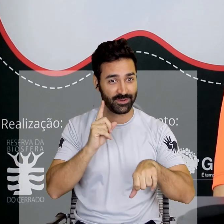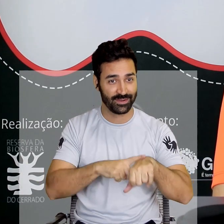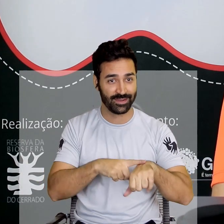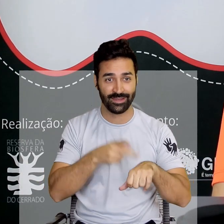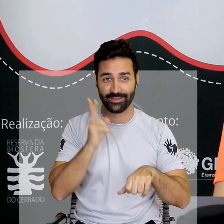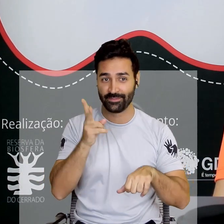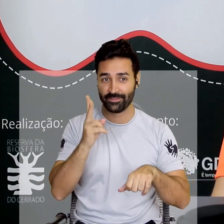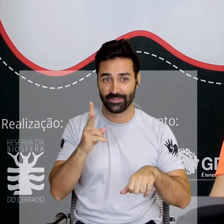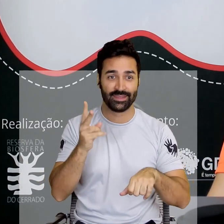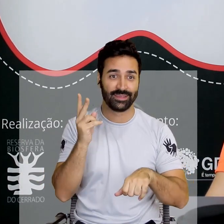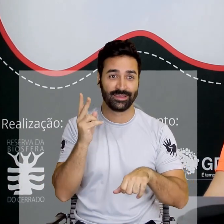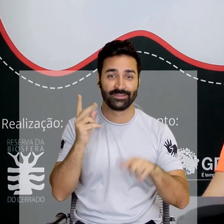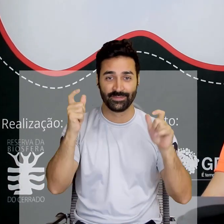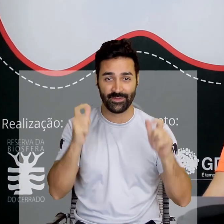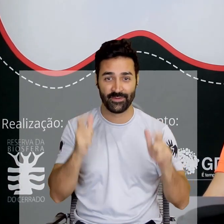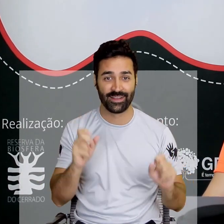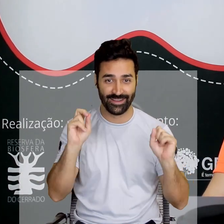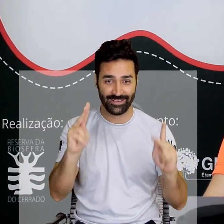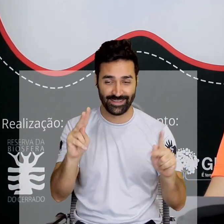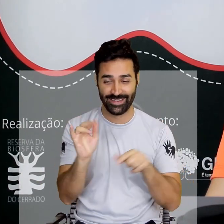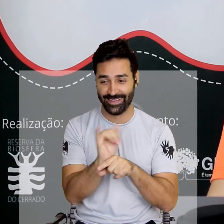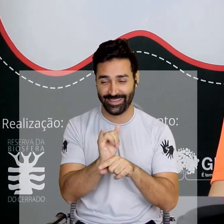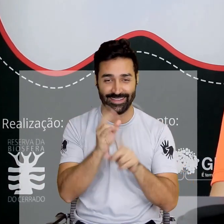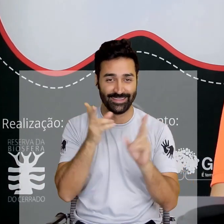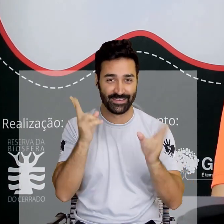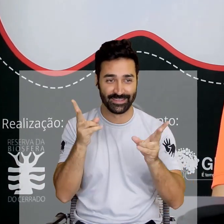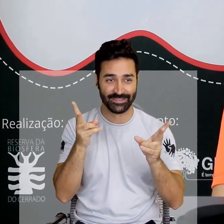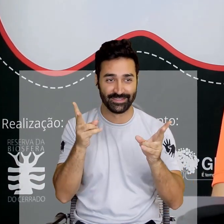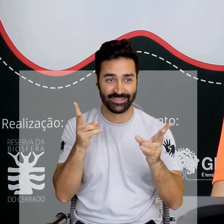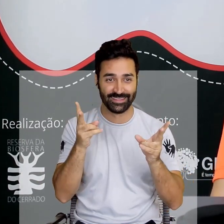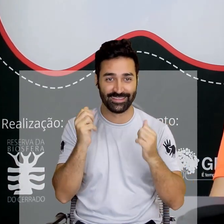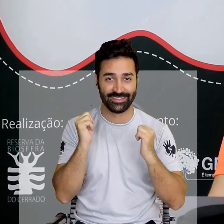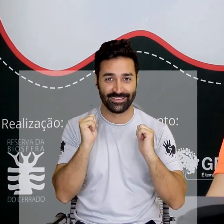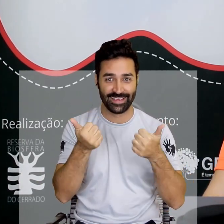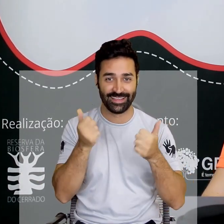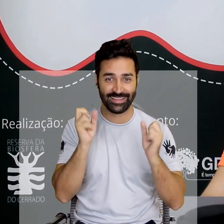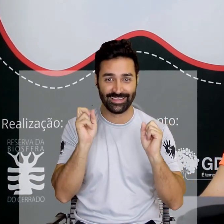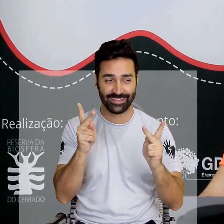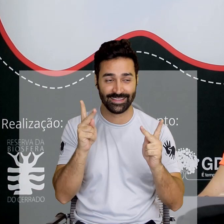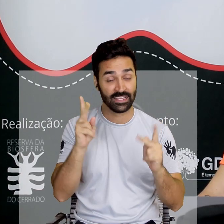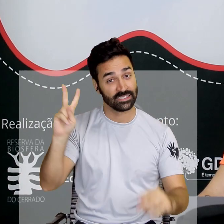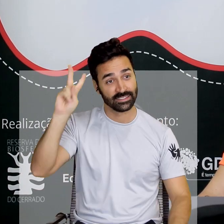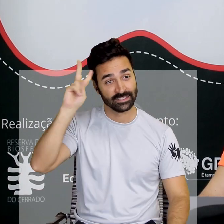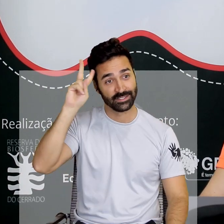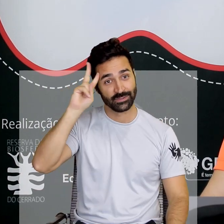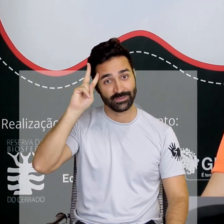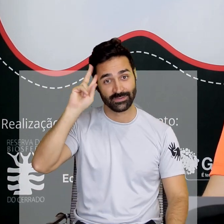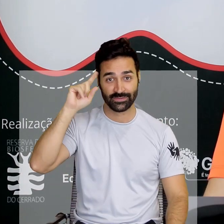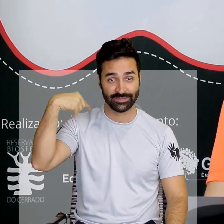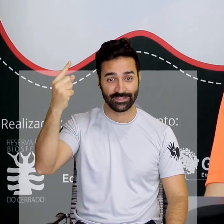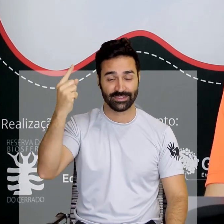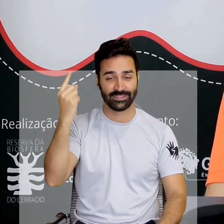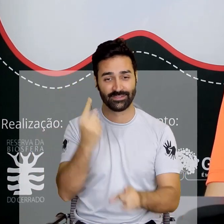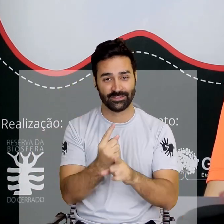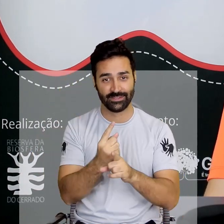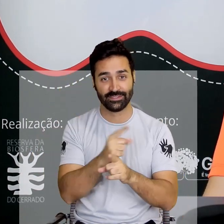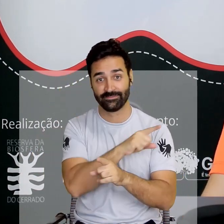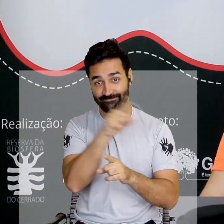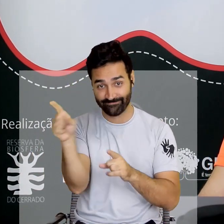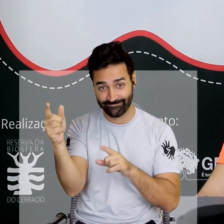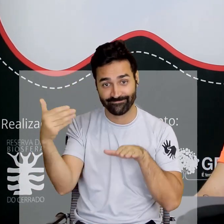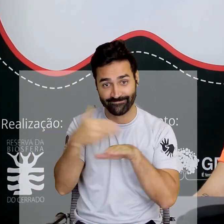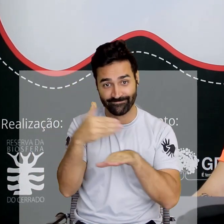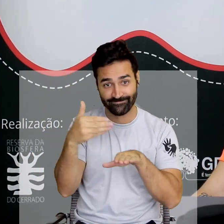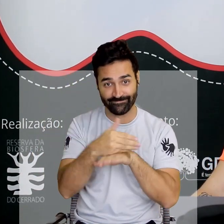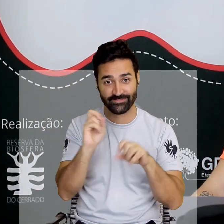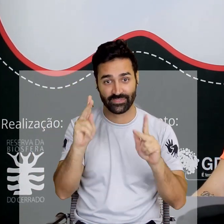bate-canal. Mesmo bate-local, certo? Então, segunda-feira, todo mundo aqui, e a gente